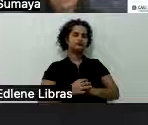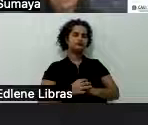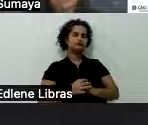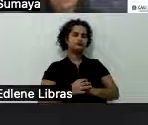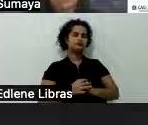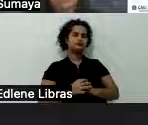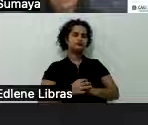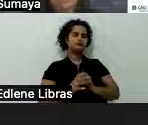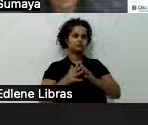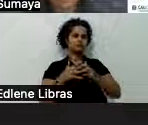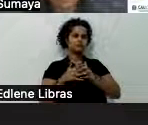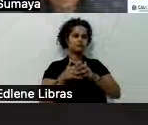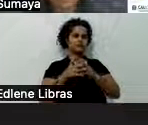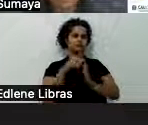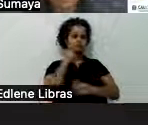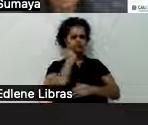caminhão